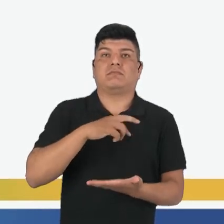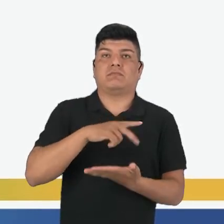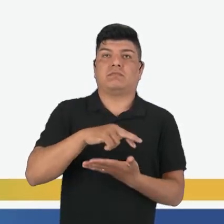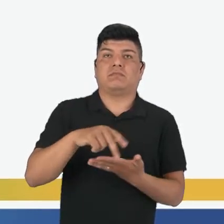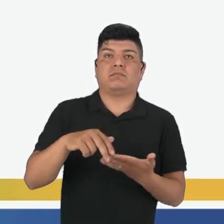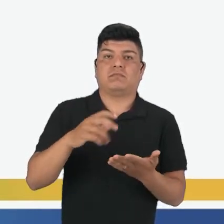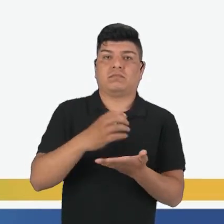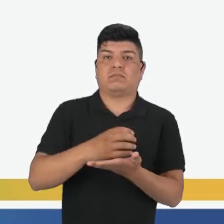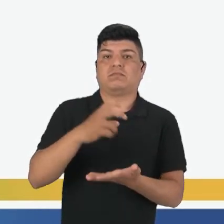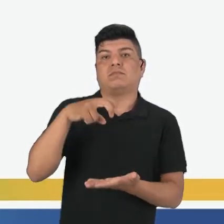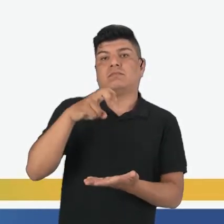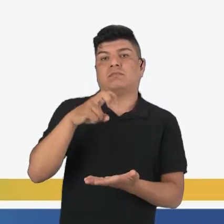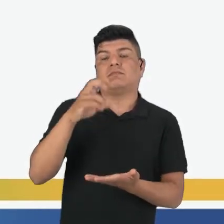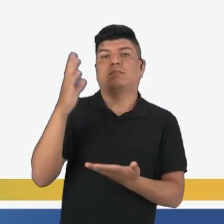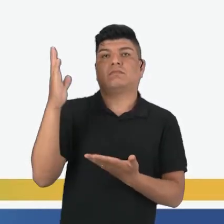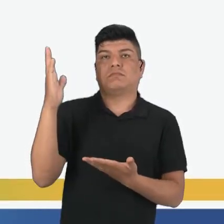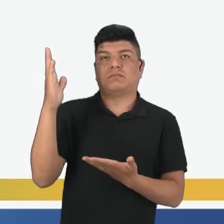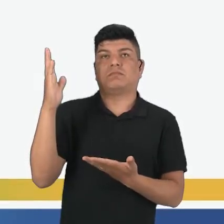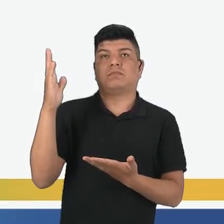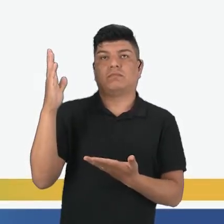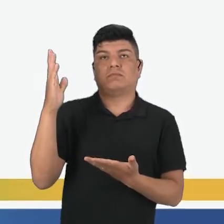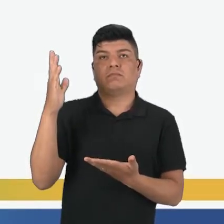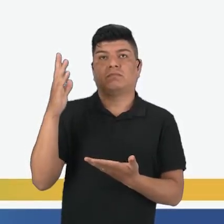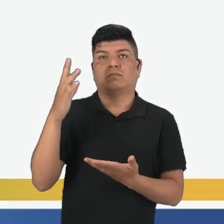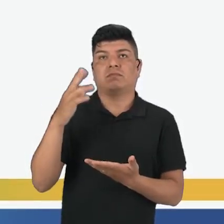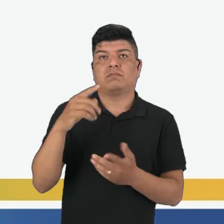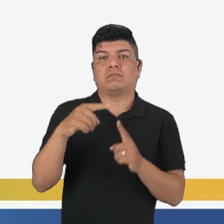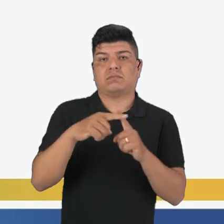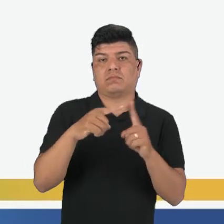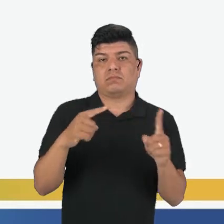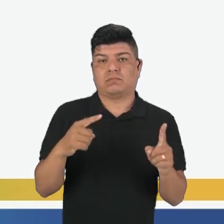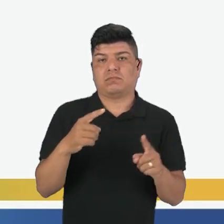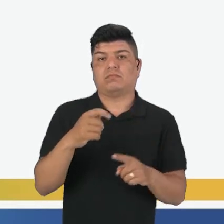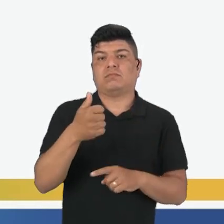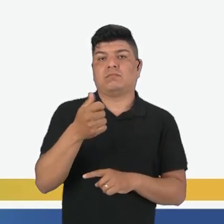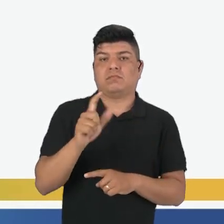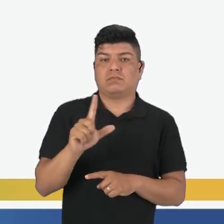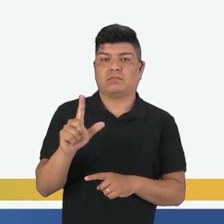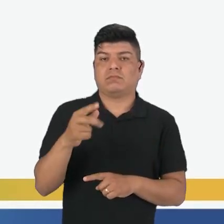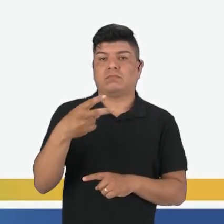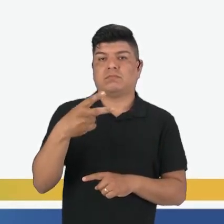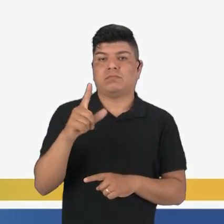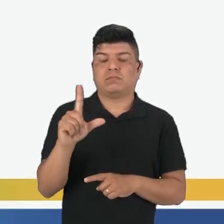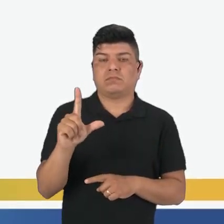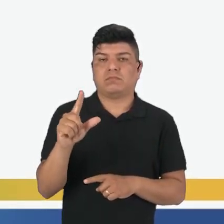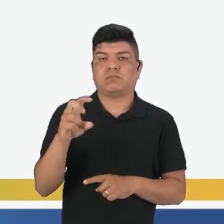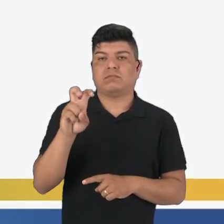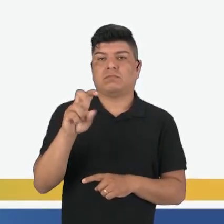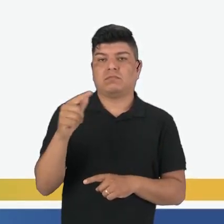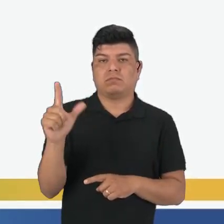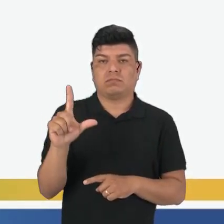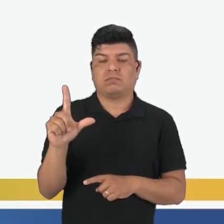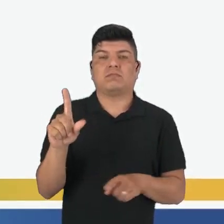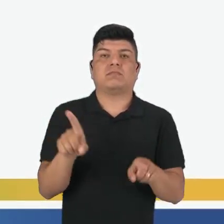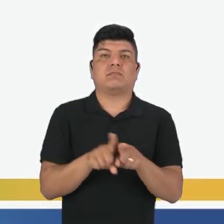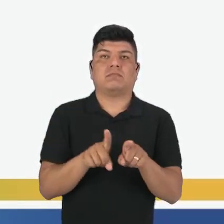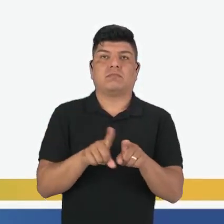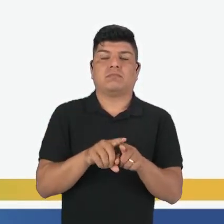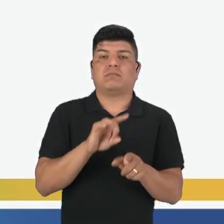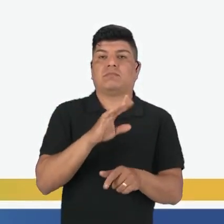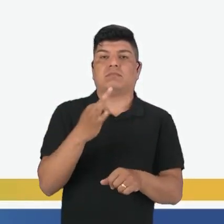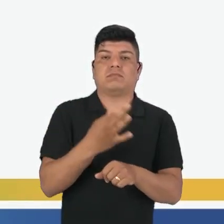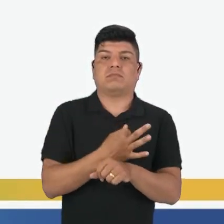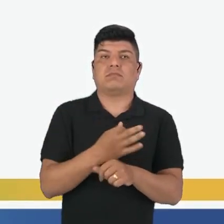várias garrafas PETs de meio litro, de 1 litro, de 2 litros, de 5 litros. São as capacidades que cada